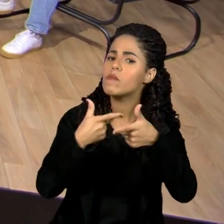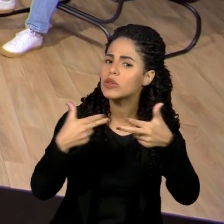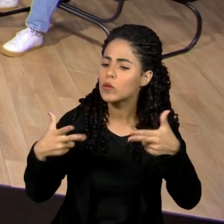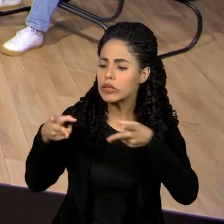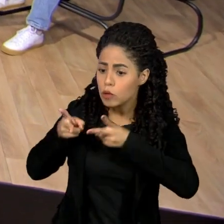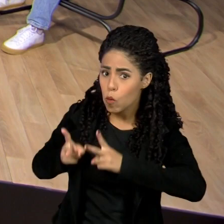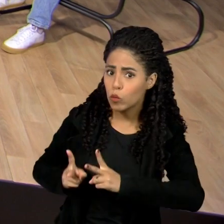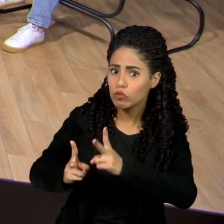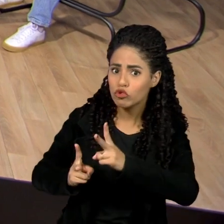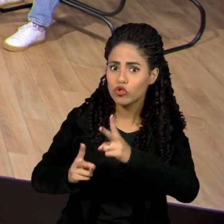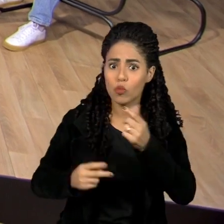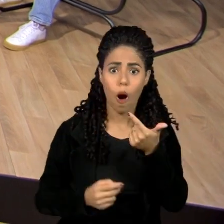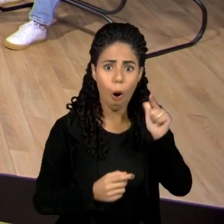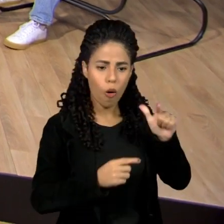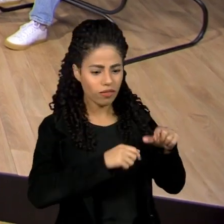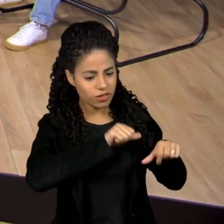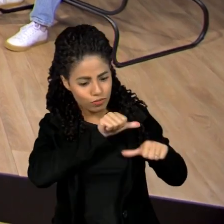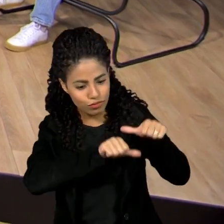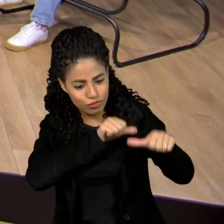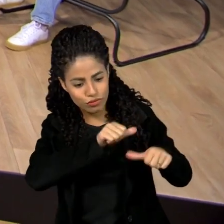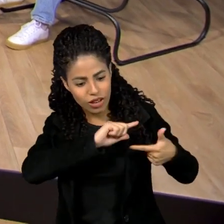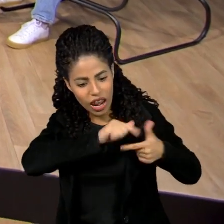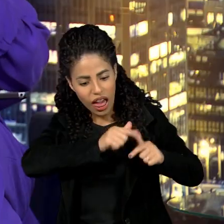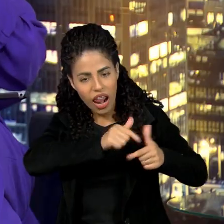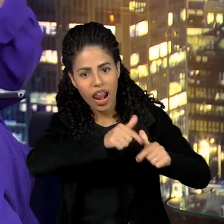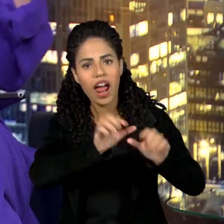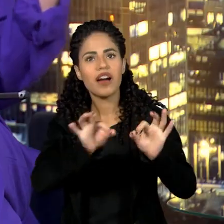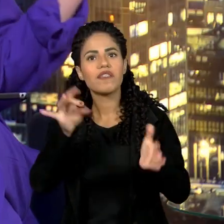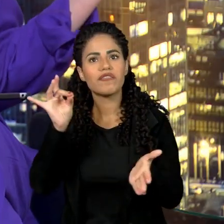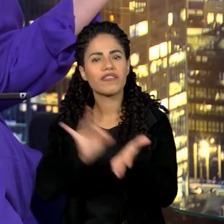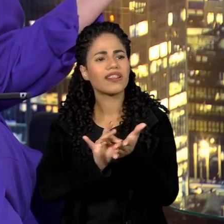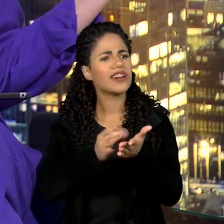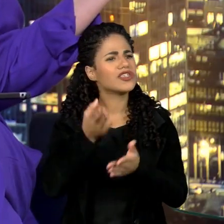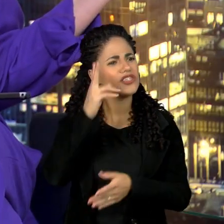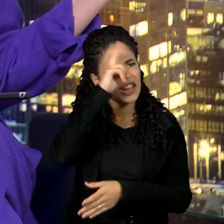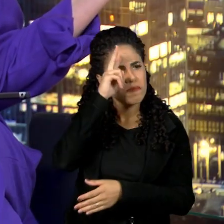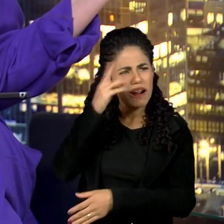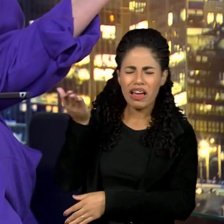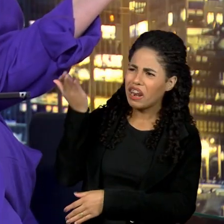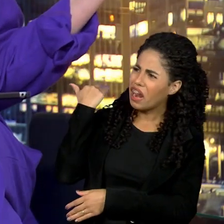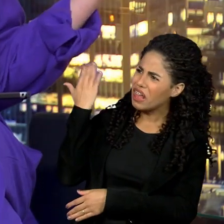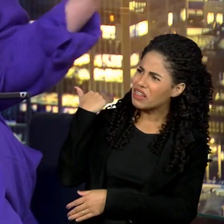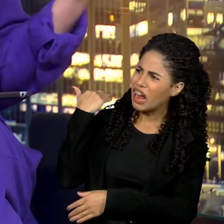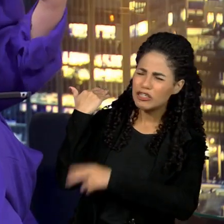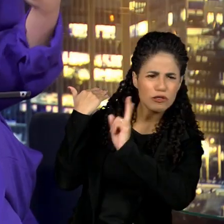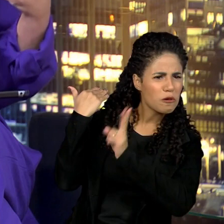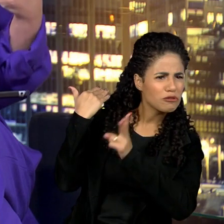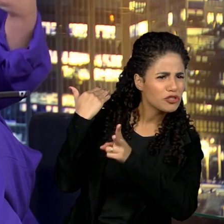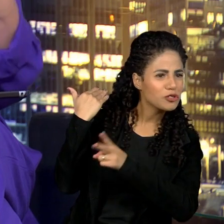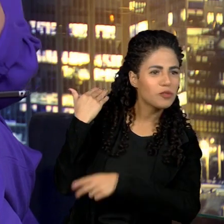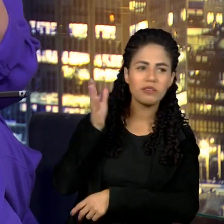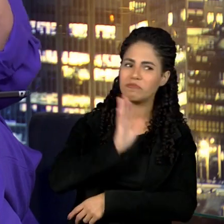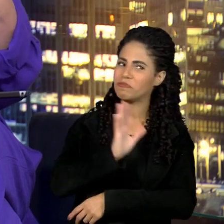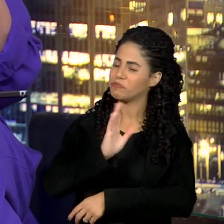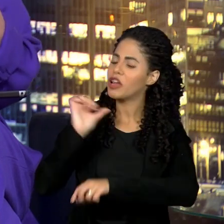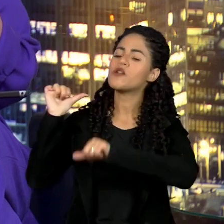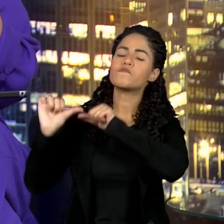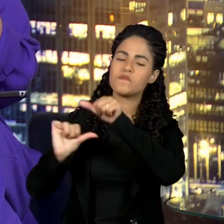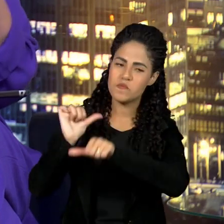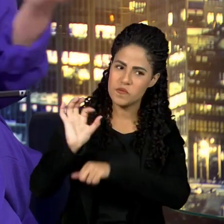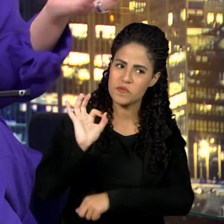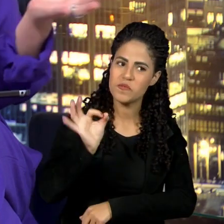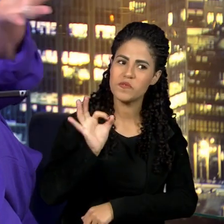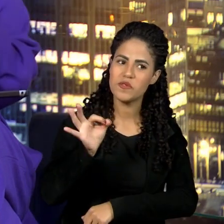Esse é, acho que, um caso É verdade, né? Como a interessante. professora colocou, a gente remete a algo lá atrás e não, né? Está em constante transformação, como o feijão